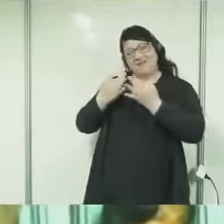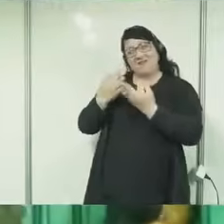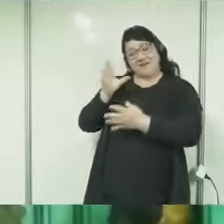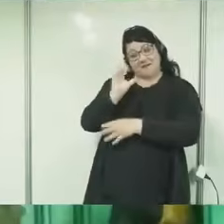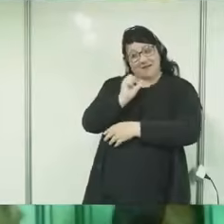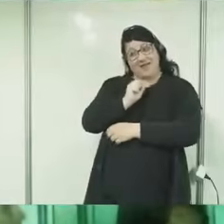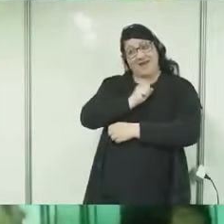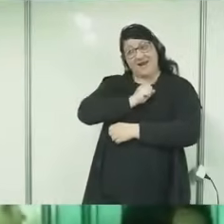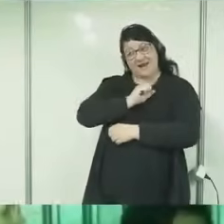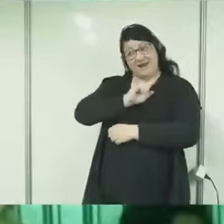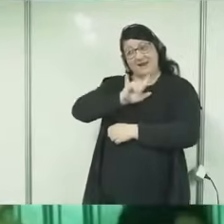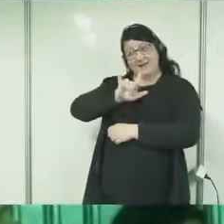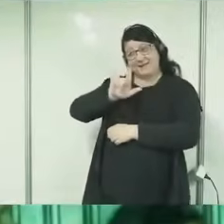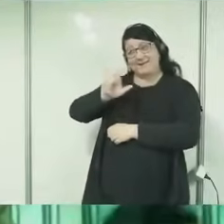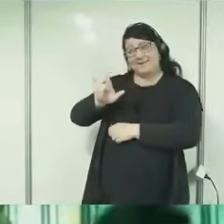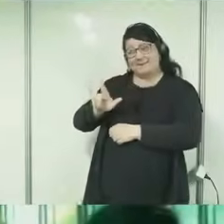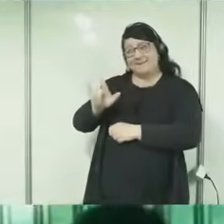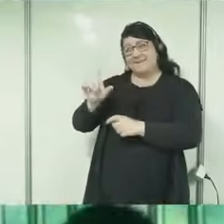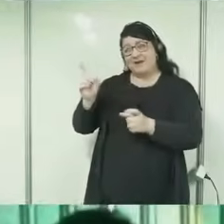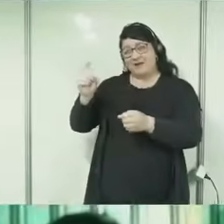estiver.